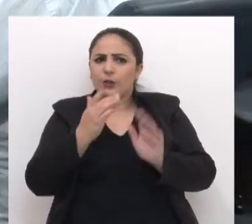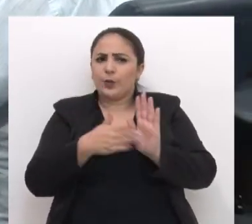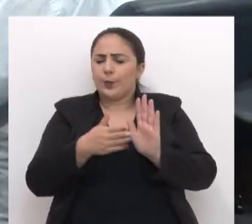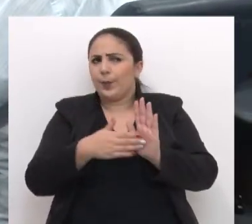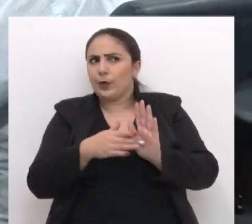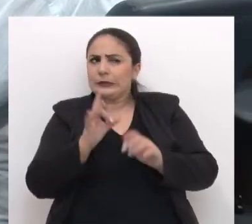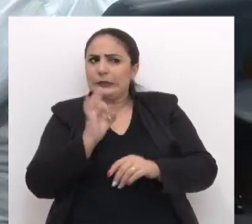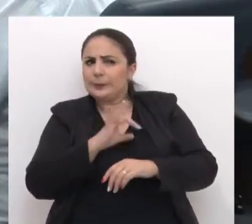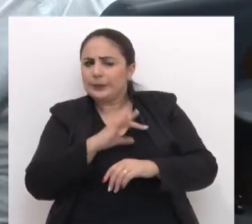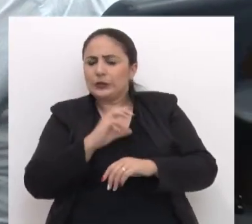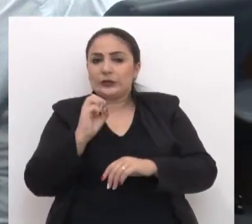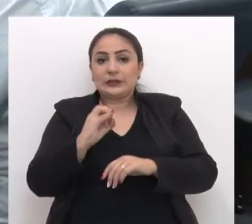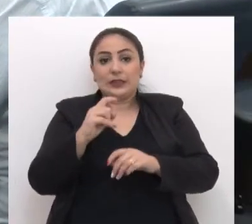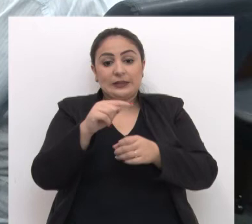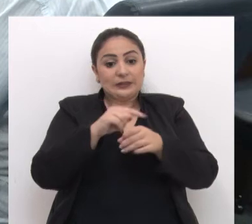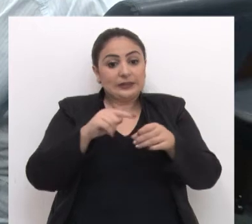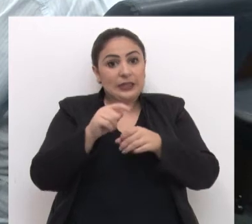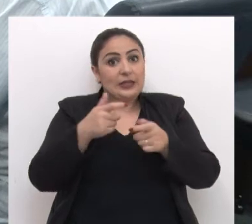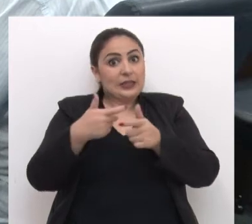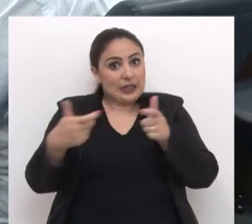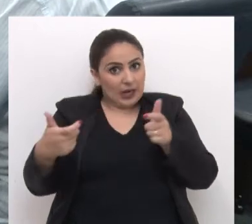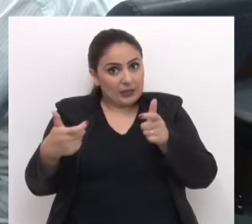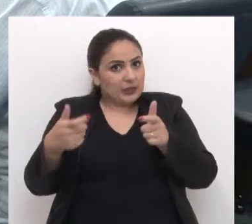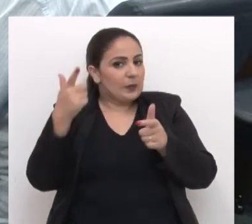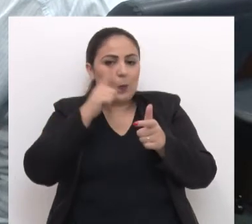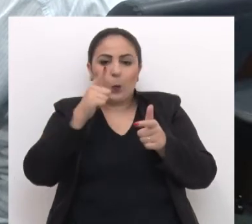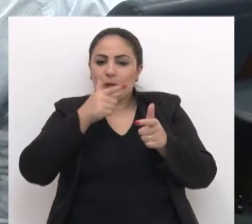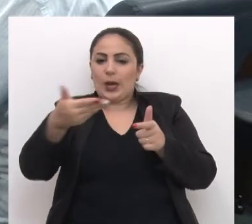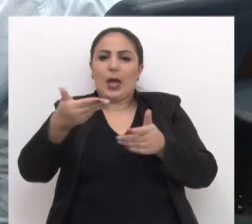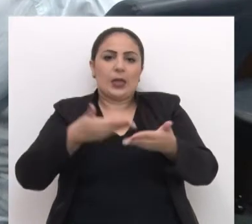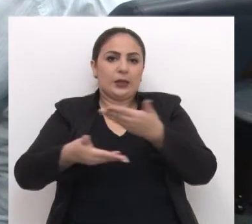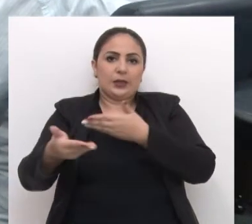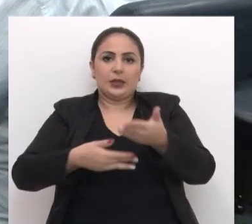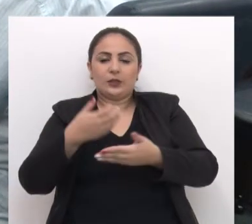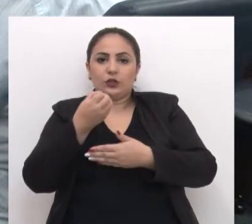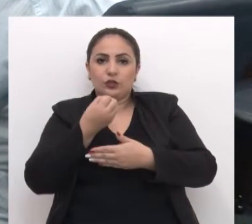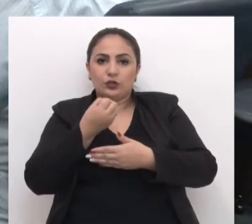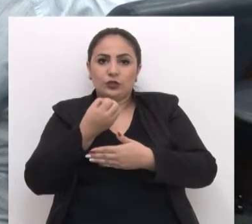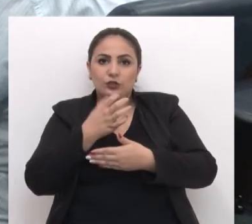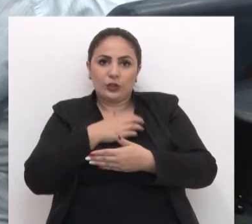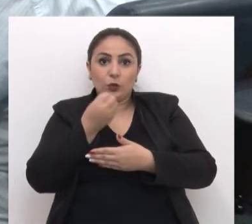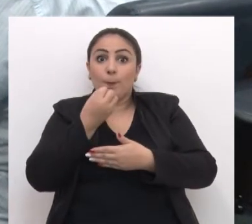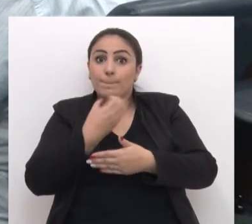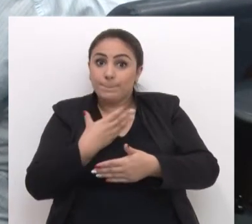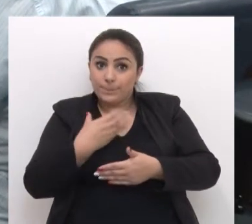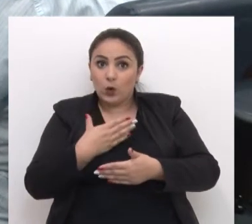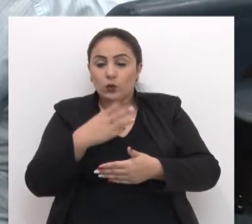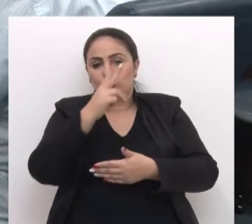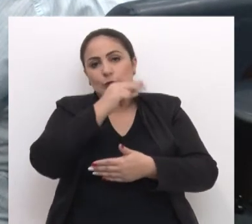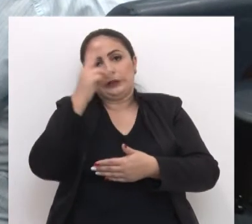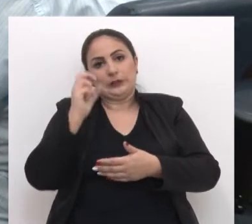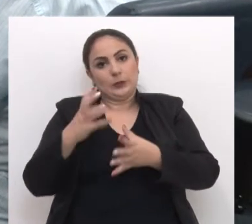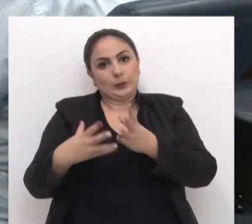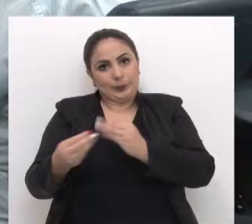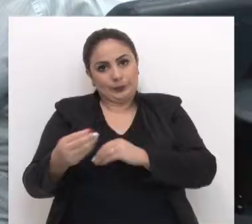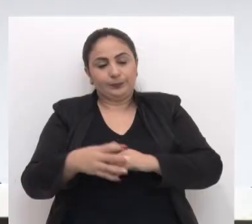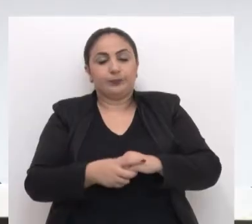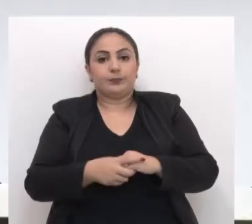proposta com receio de que as cidades maiores não atendam de forma satisfatória os municípios